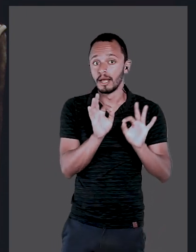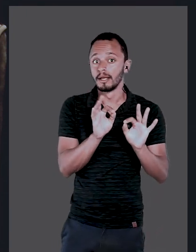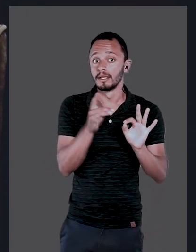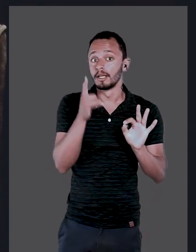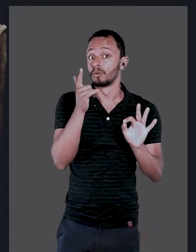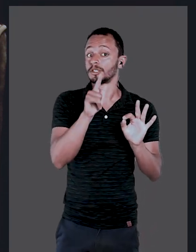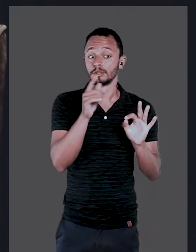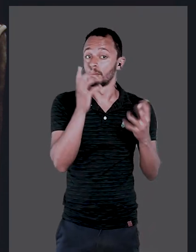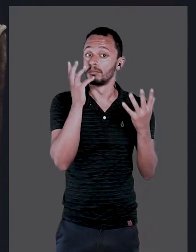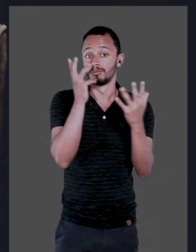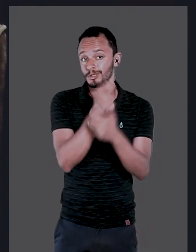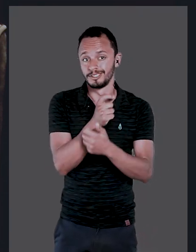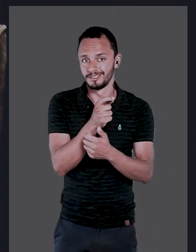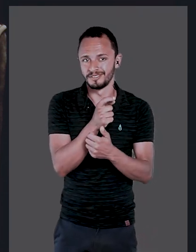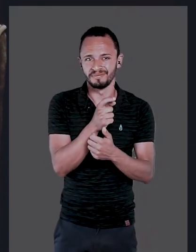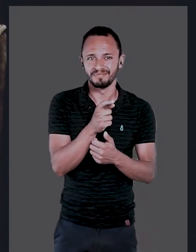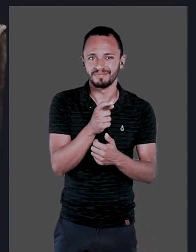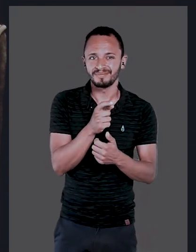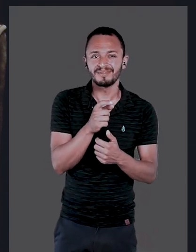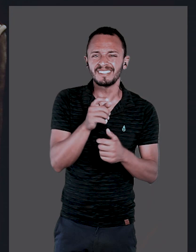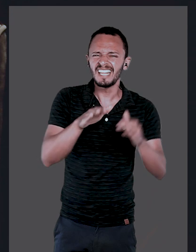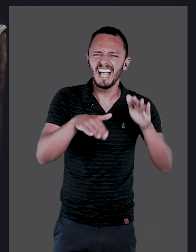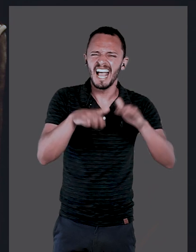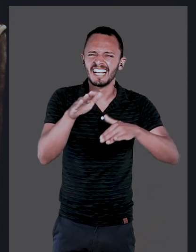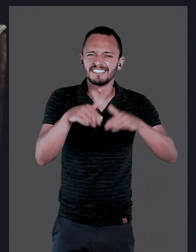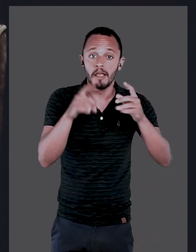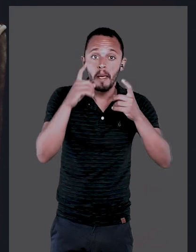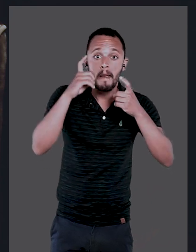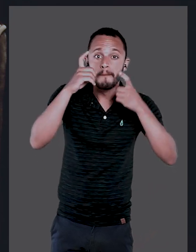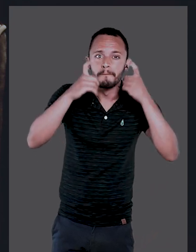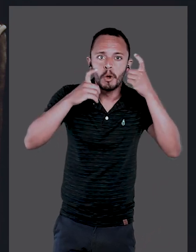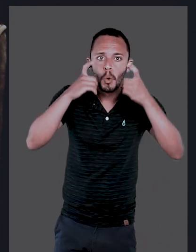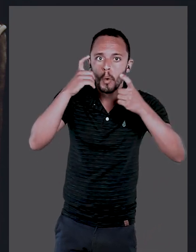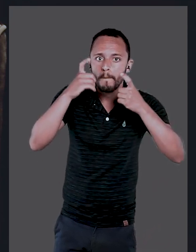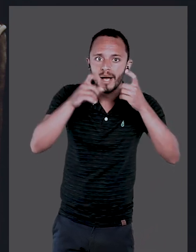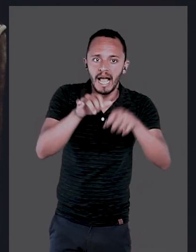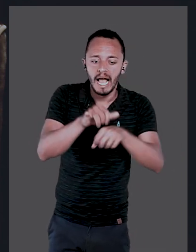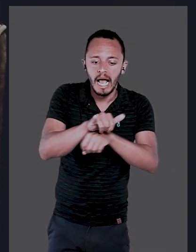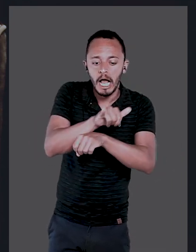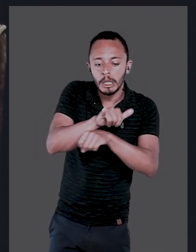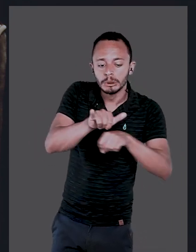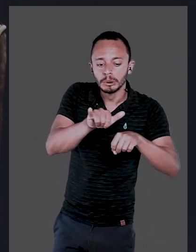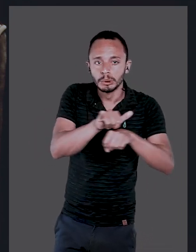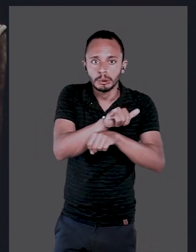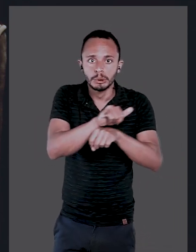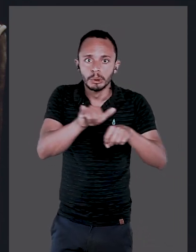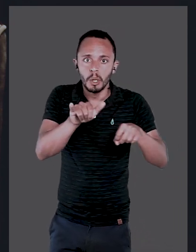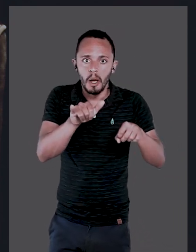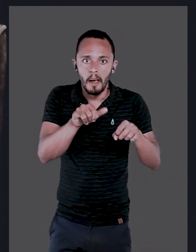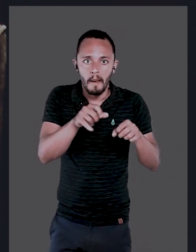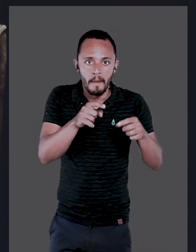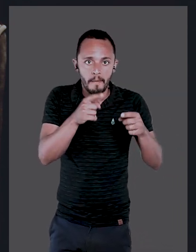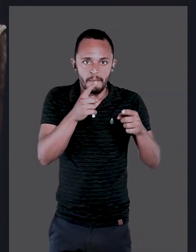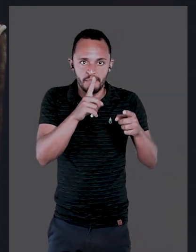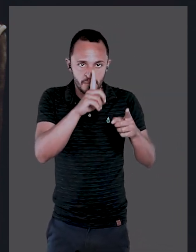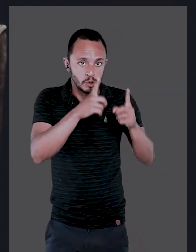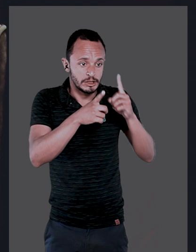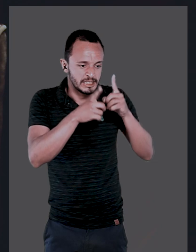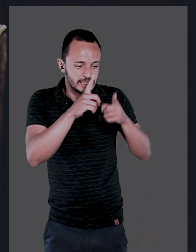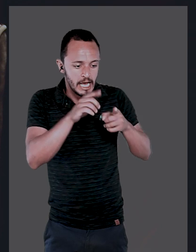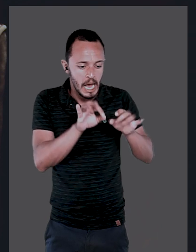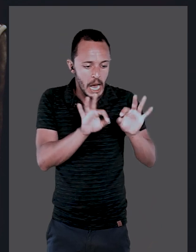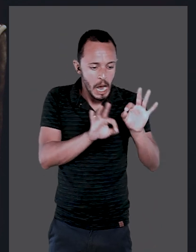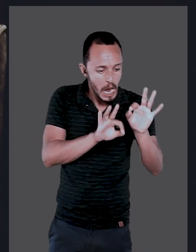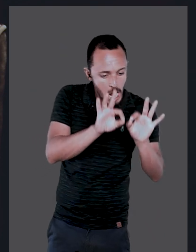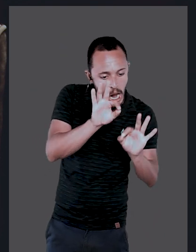bonita. Então, é porque eu normalmente nem fico muito preocupado com a trama. Eu costumo dizer,